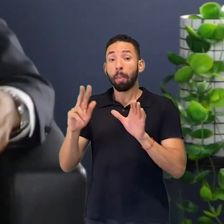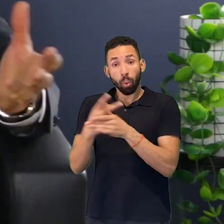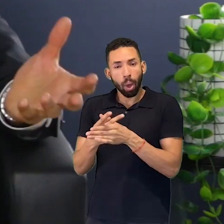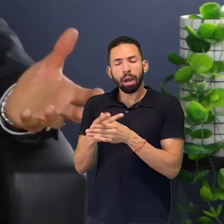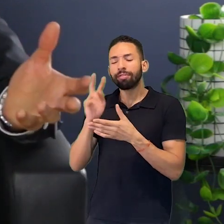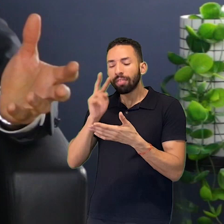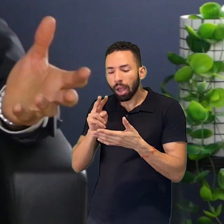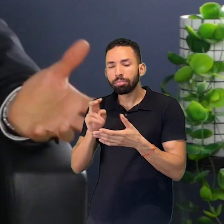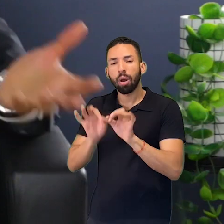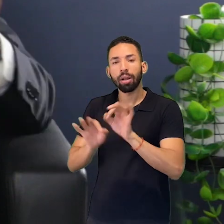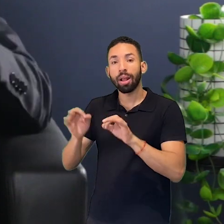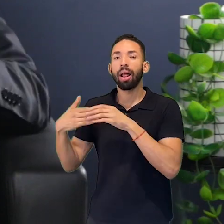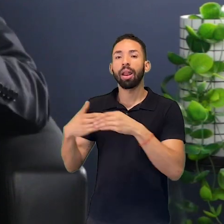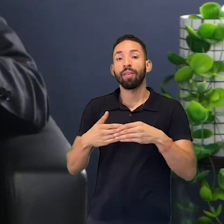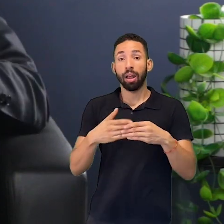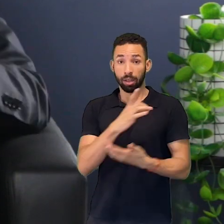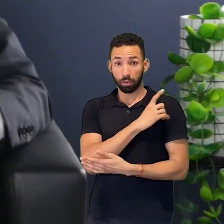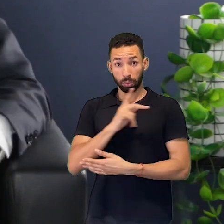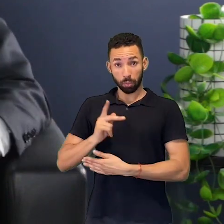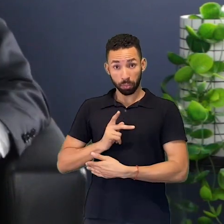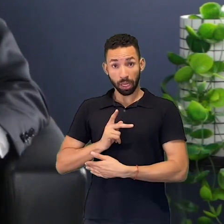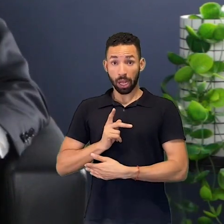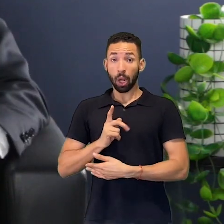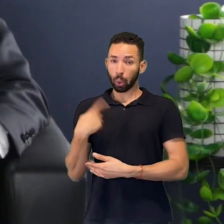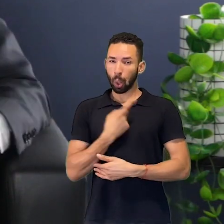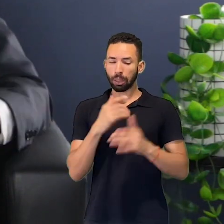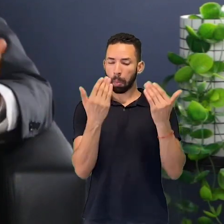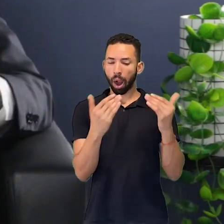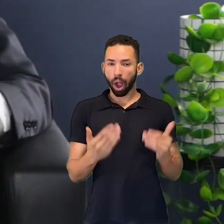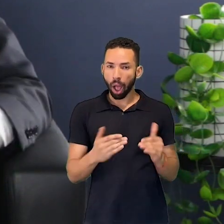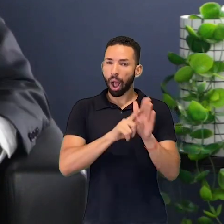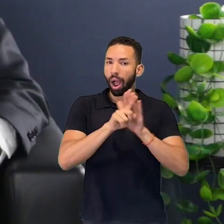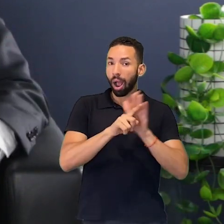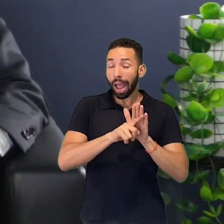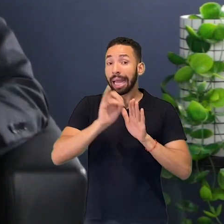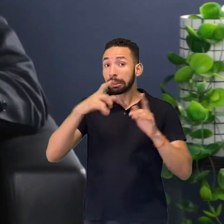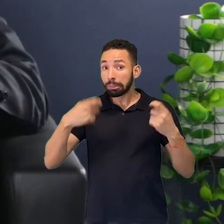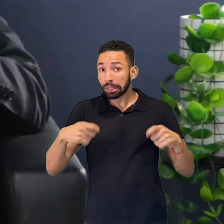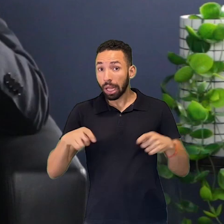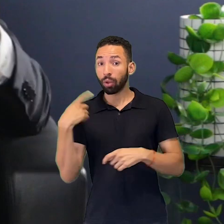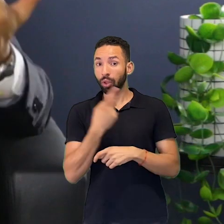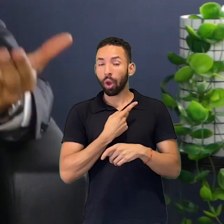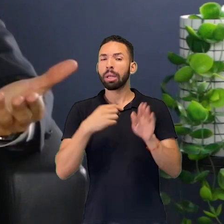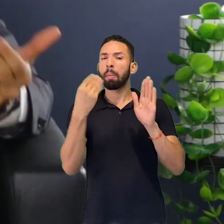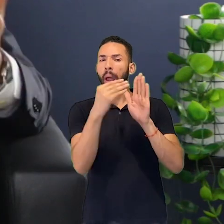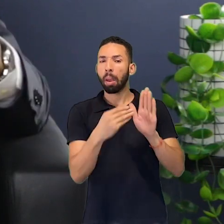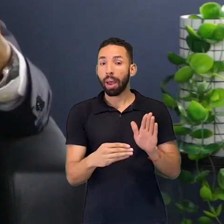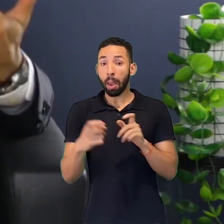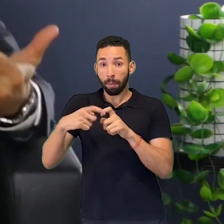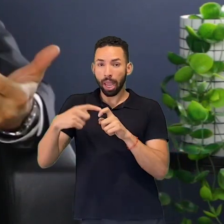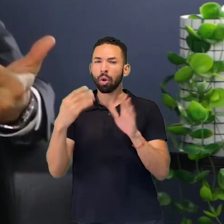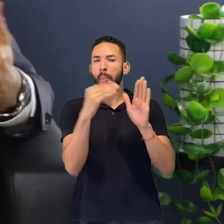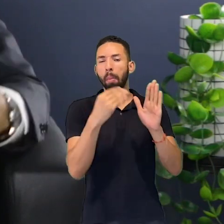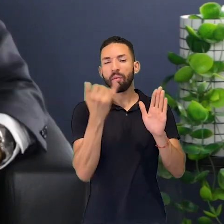prontuários e encaminhe, vá até a Defensoria Pública para que a gente possa analisar essa documentação, se necessário a gente passar um